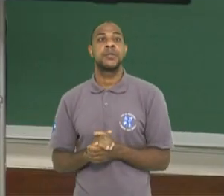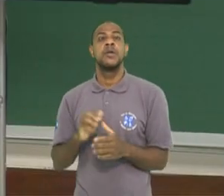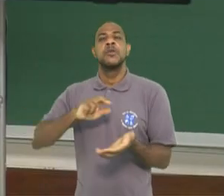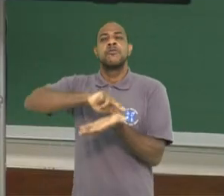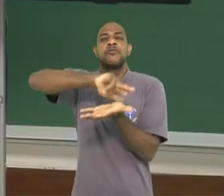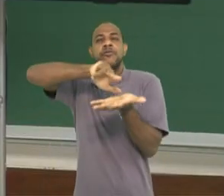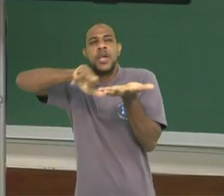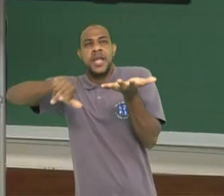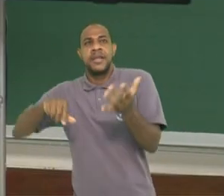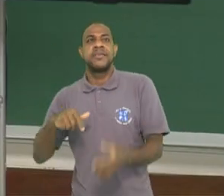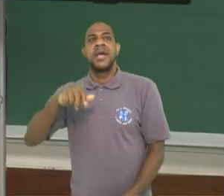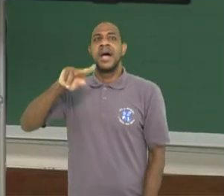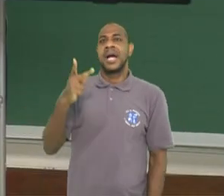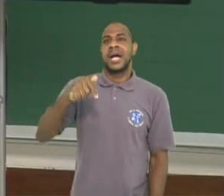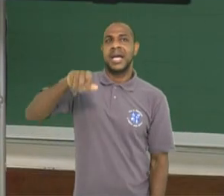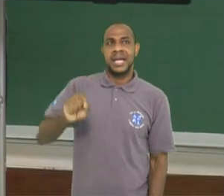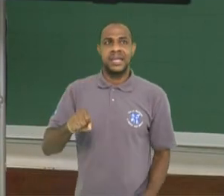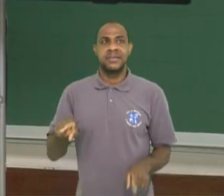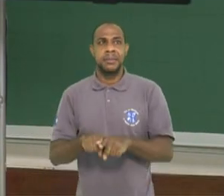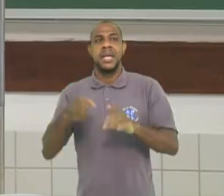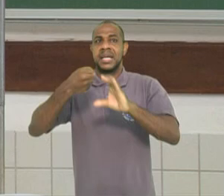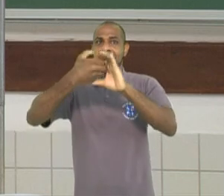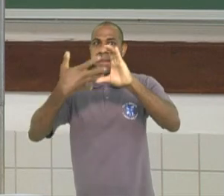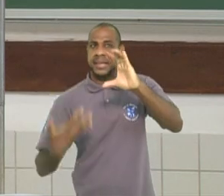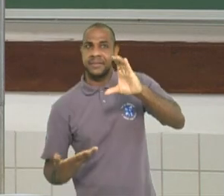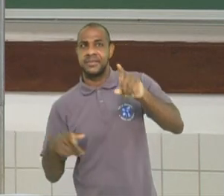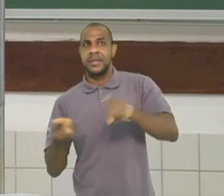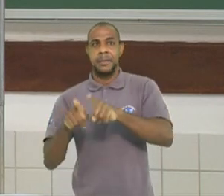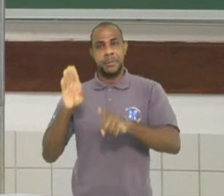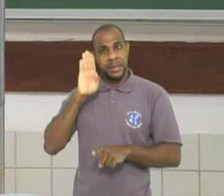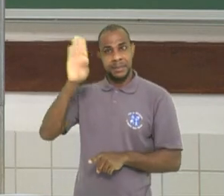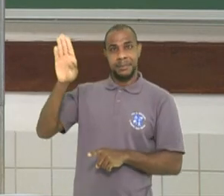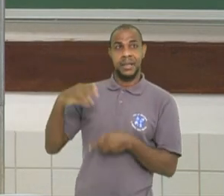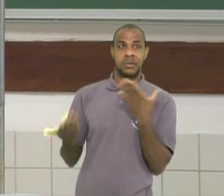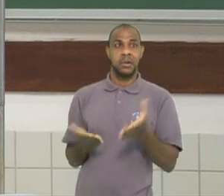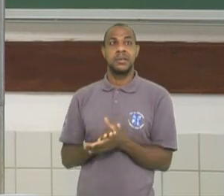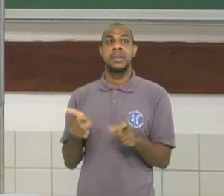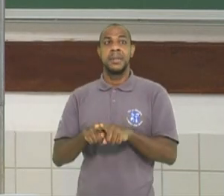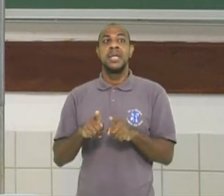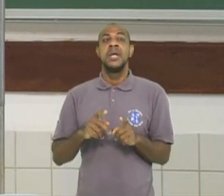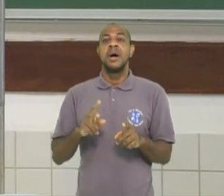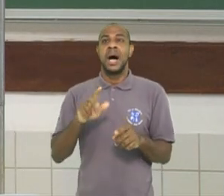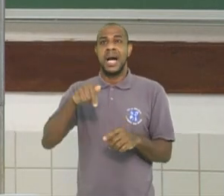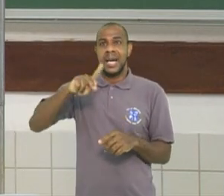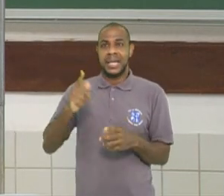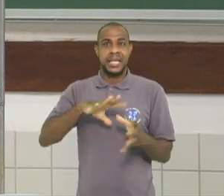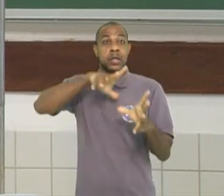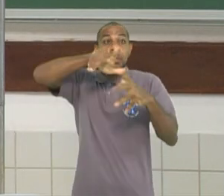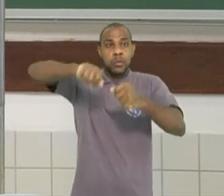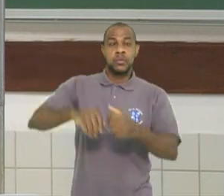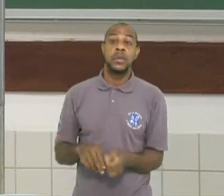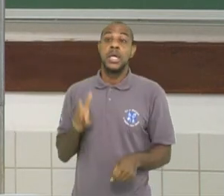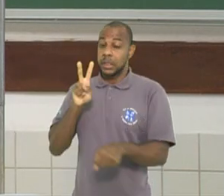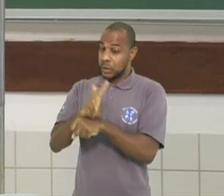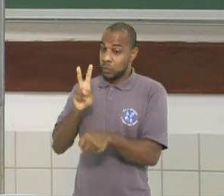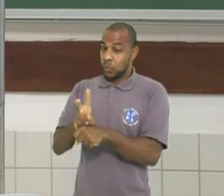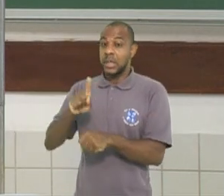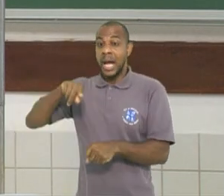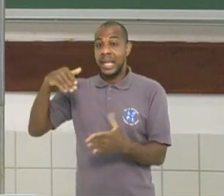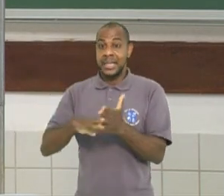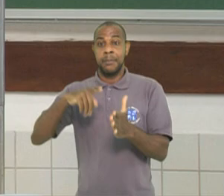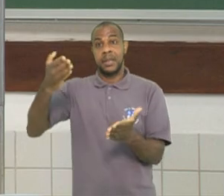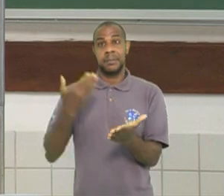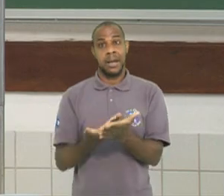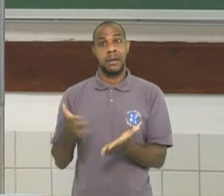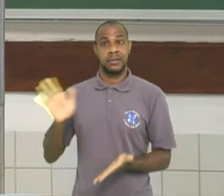HQs principais características do HP e os HP do mundo gente tudo de bom para vocês se cuidem e até a próxima